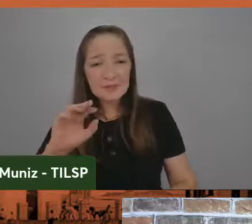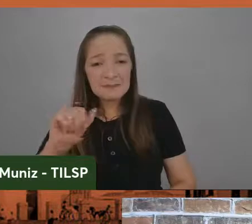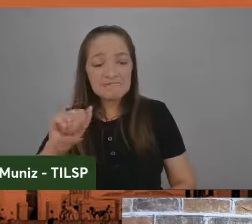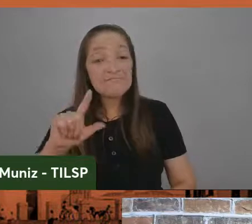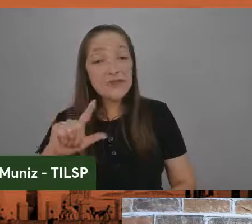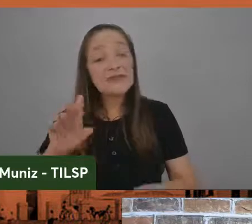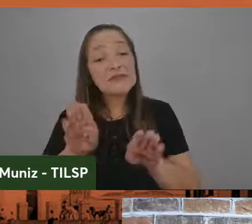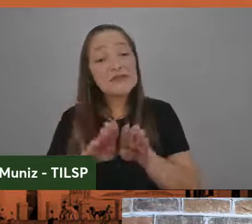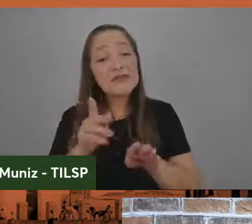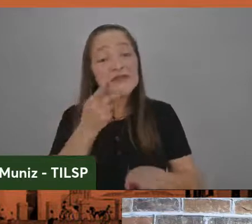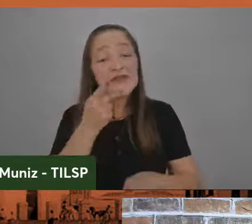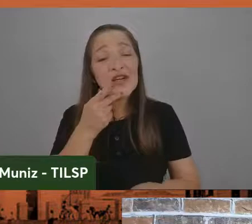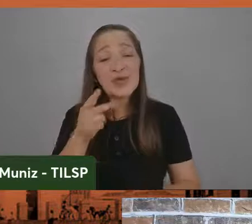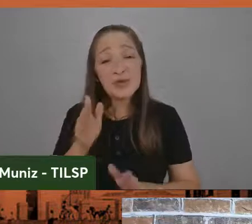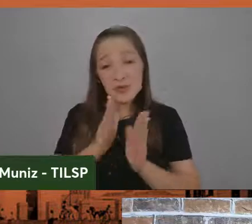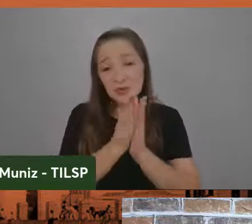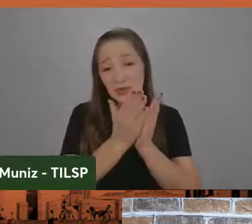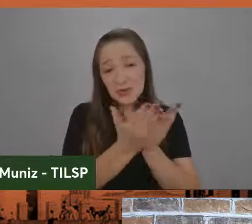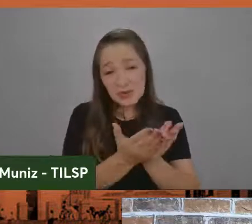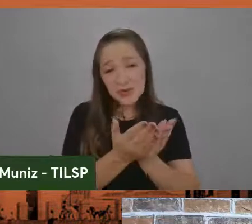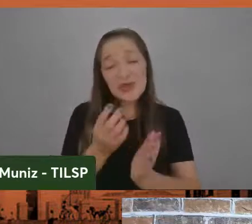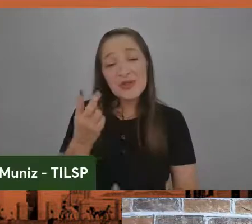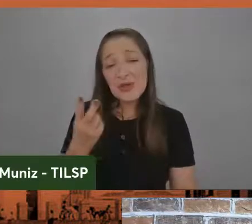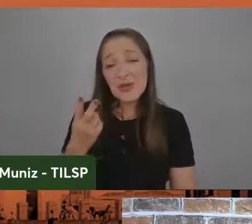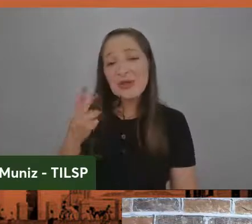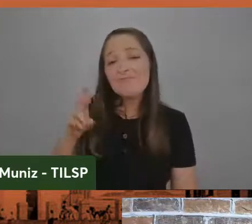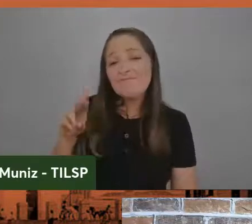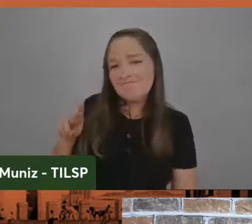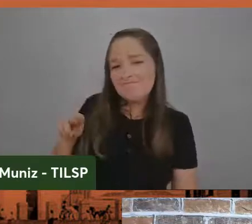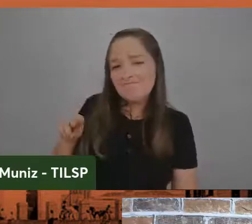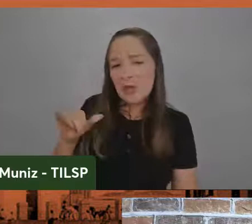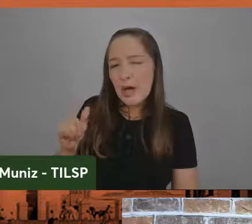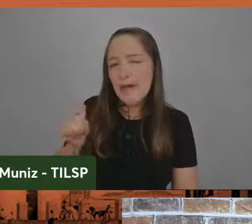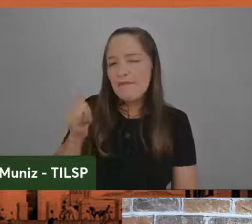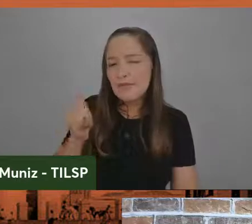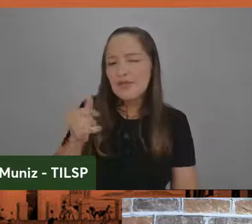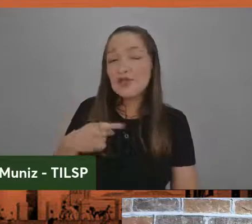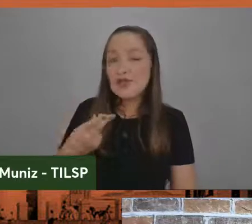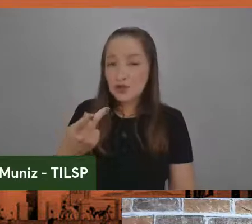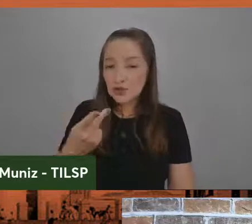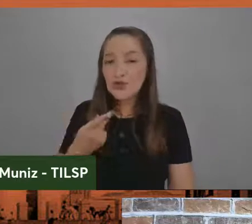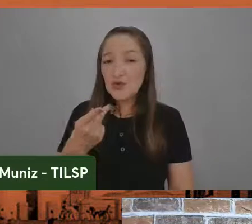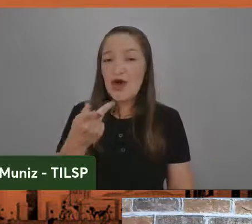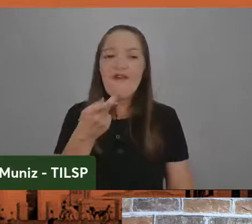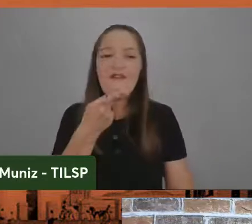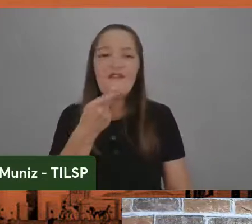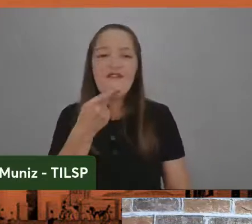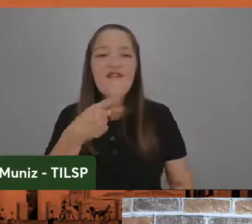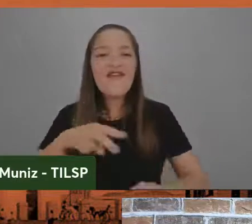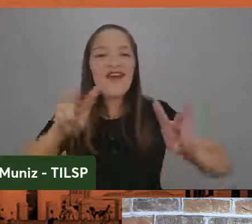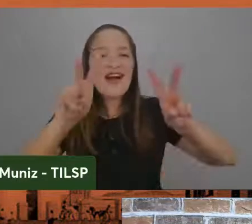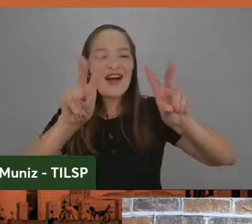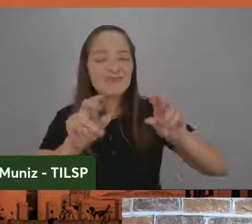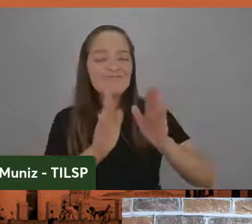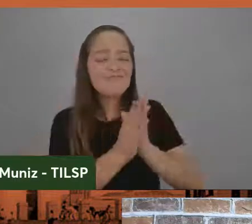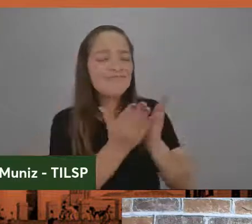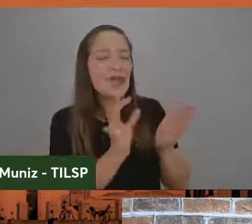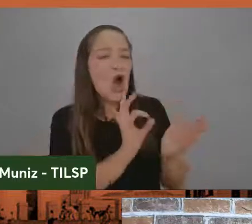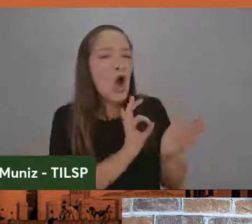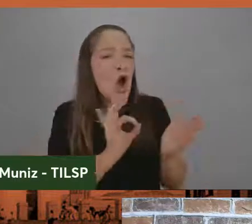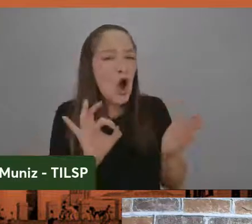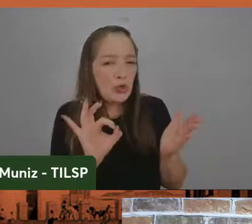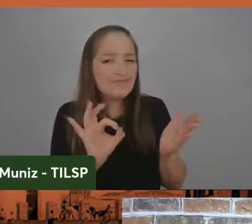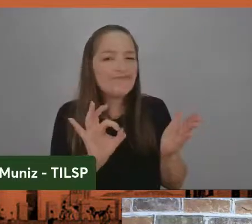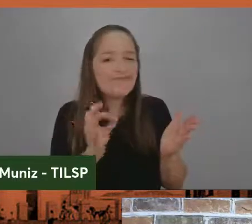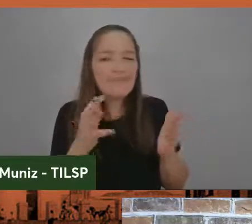gente começar a falar um pouquinho mais especificamente desse livraço, então, que é o Dois Irmãos, essa grande obra. E eu queria te